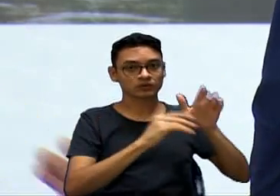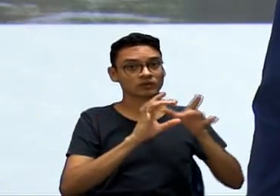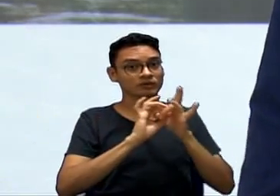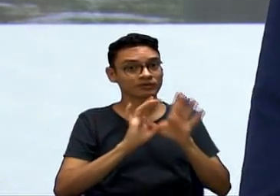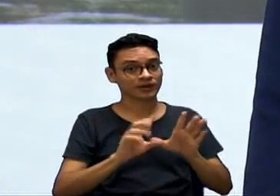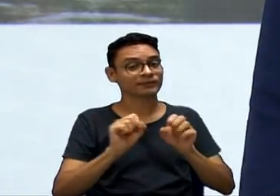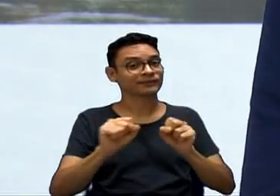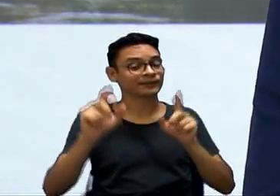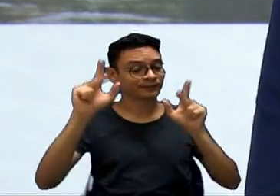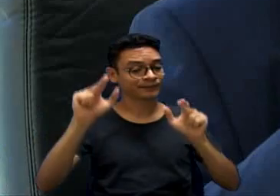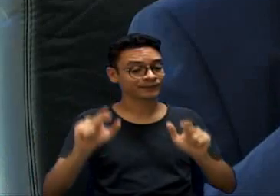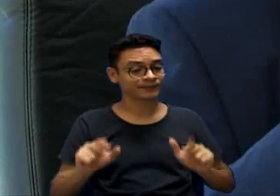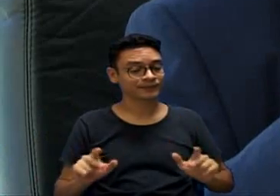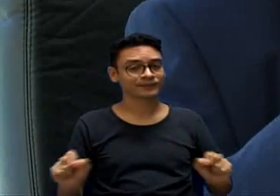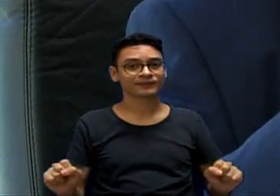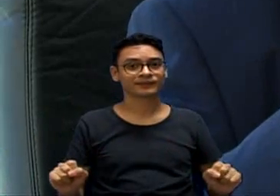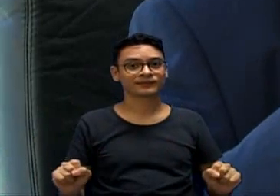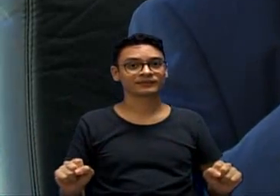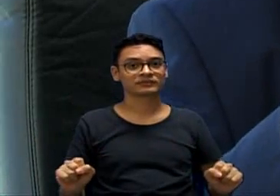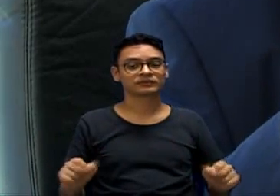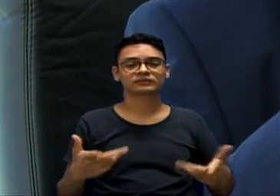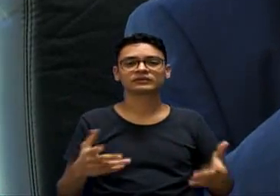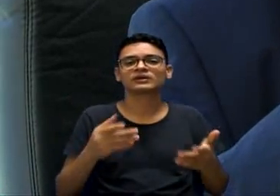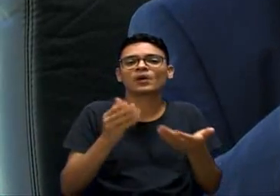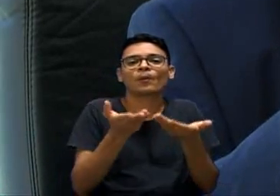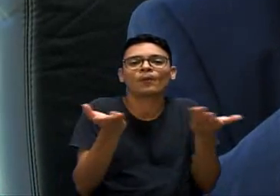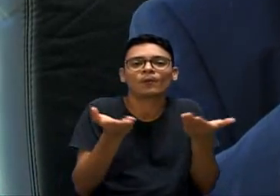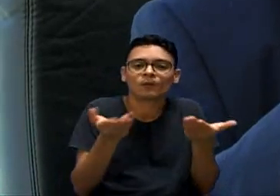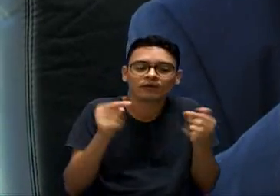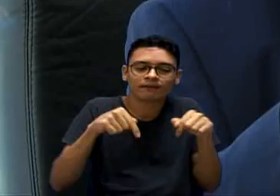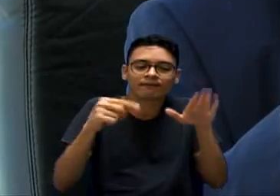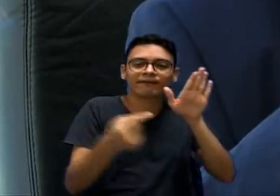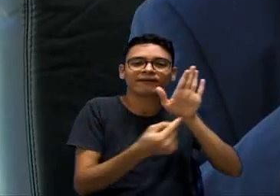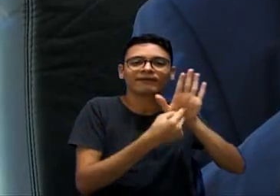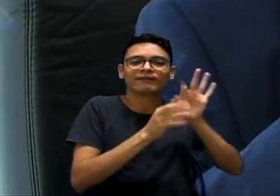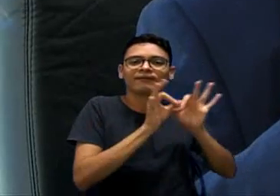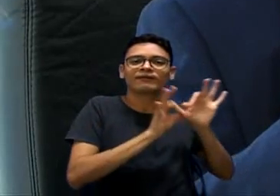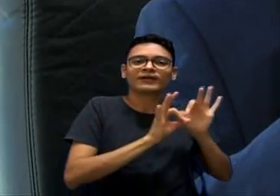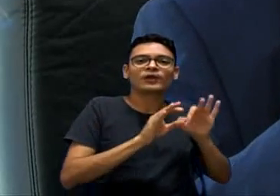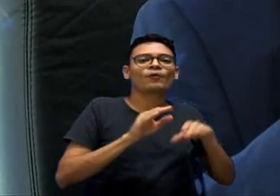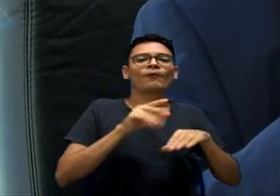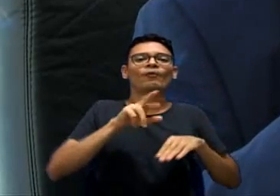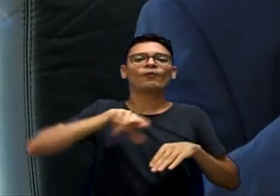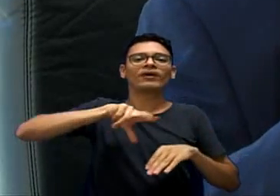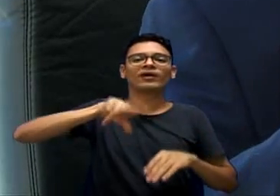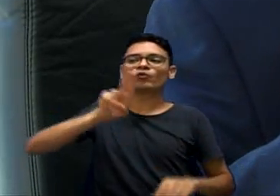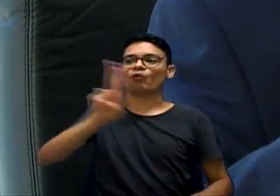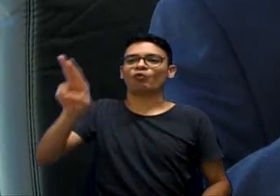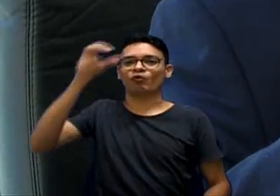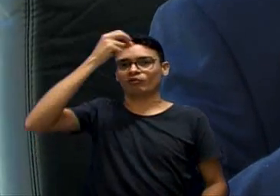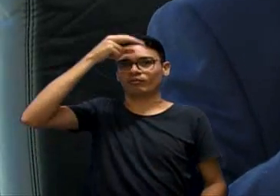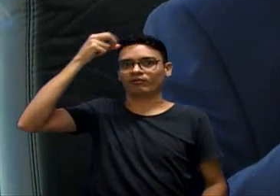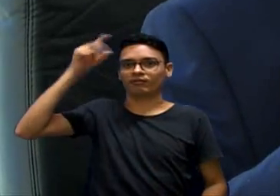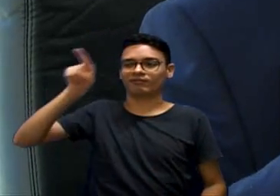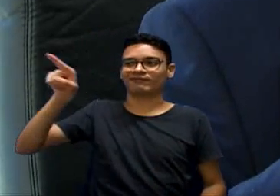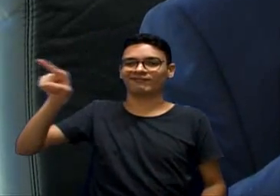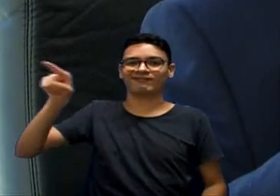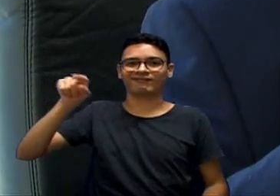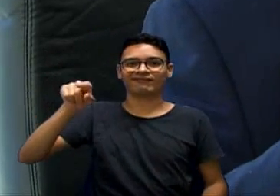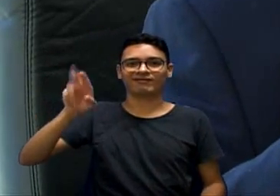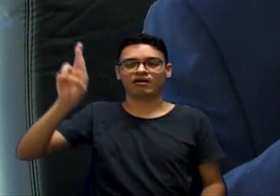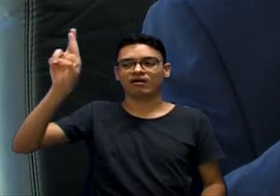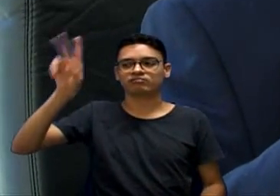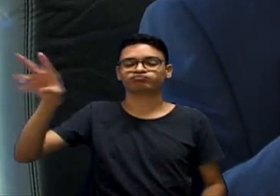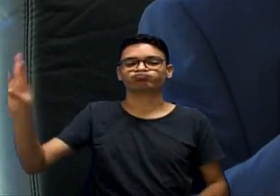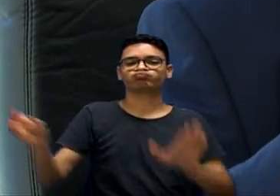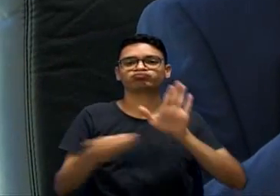o precedente. Mas nesse caso não está nominado que a prefeitura deverá fazê-lo, entendeu? Tá bom? Então aí realmente...